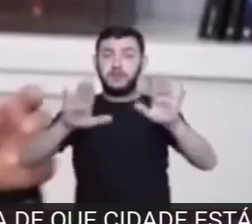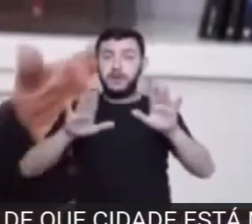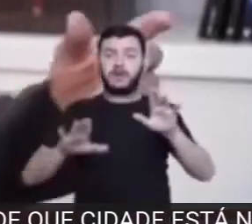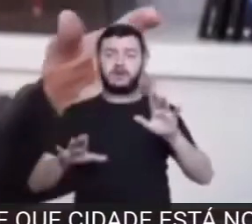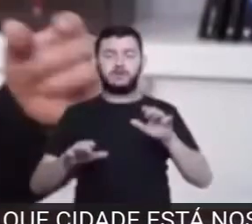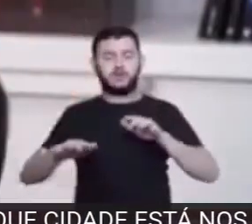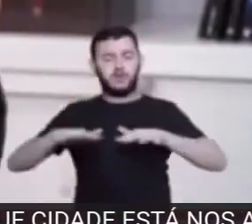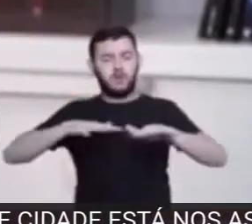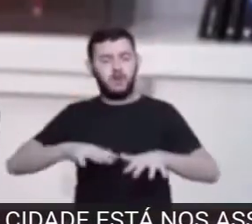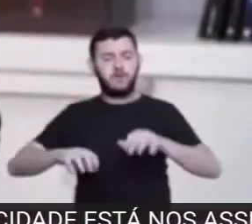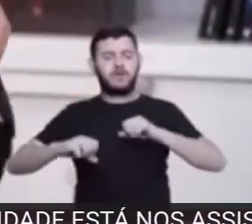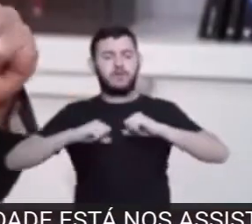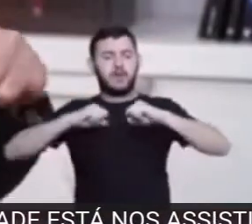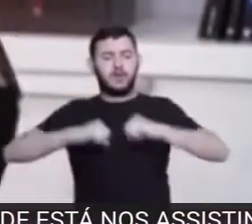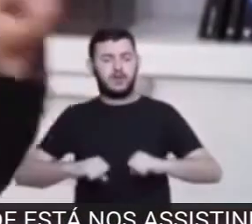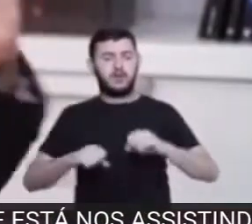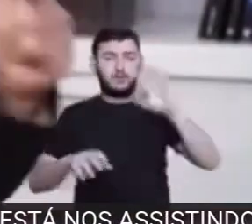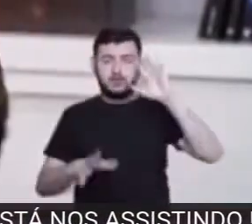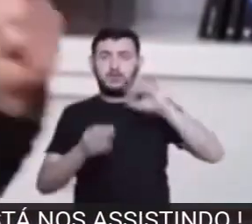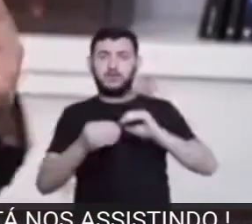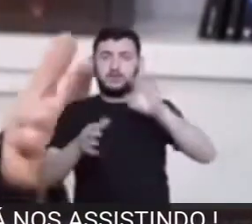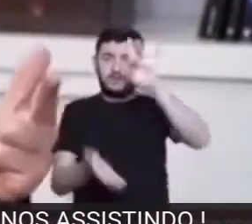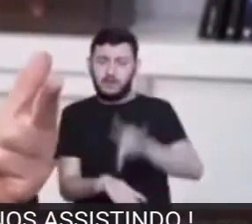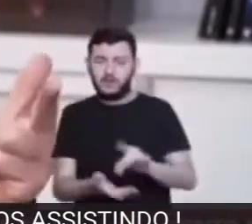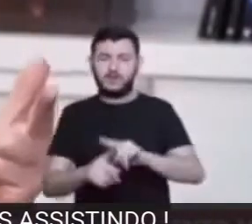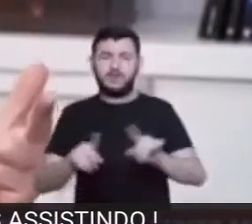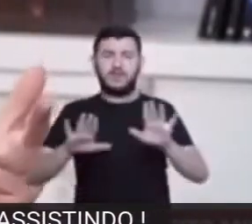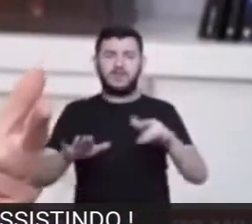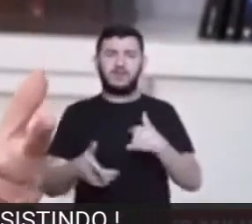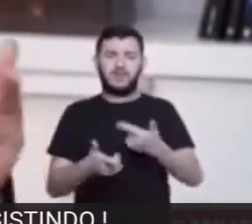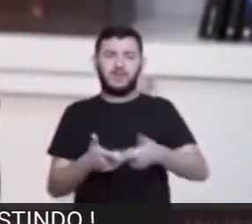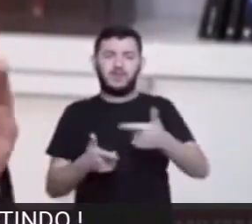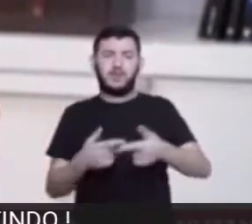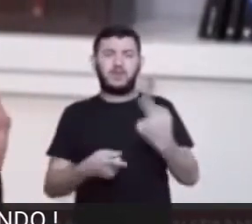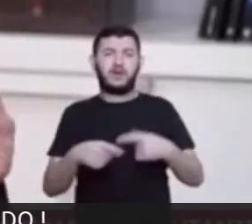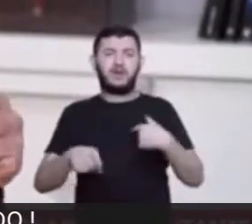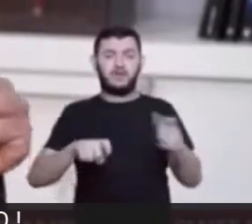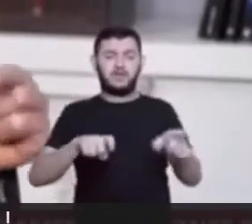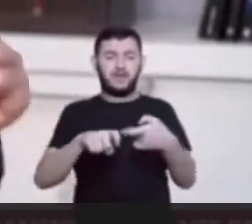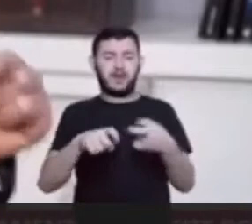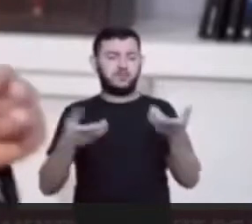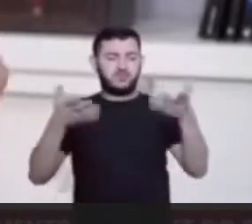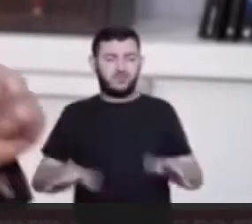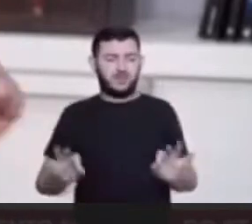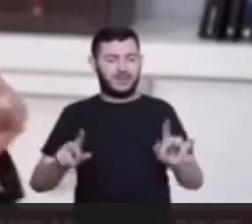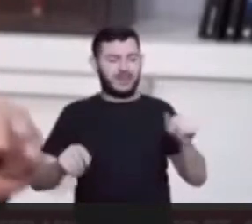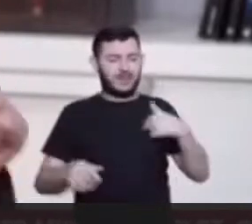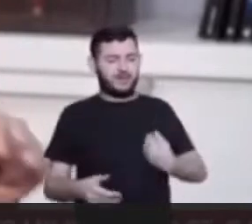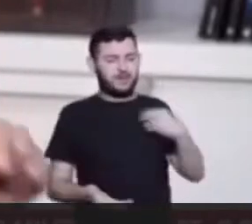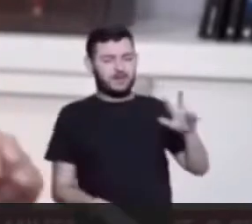sabe? Porque eu tenho um problema que é o seguinte, os médicos não querem que eu vá, porque acham que eu tenho que dar um